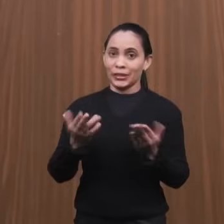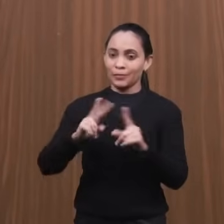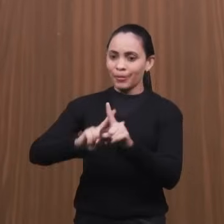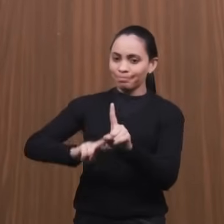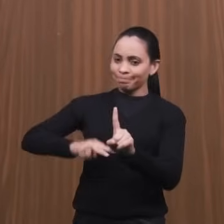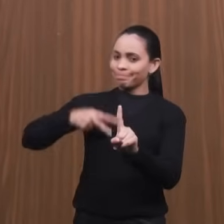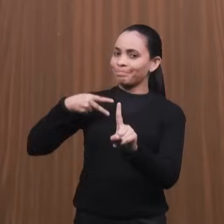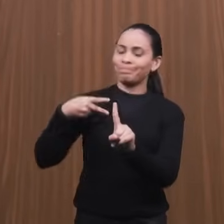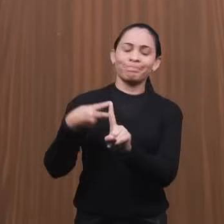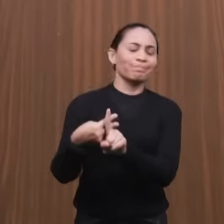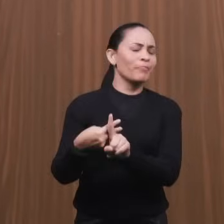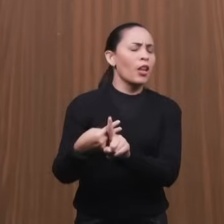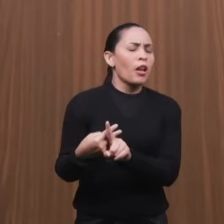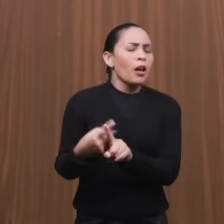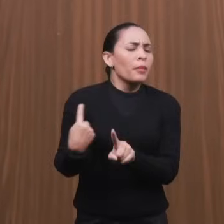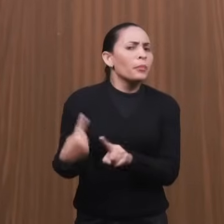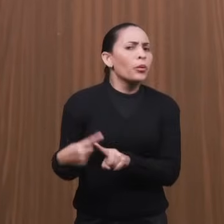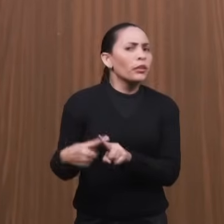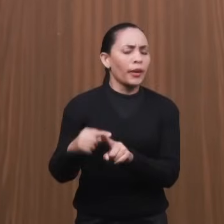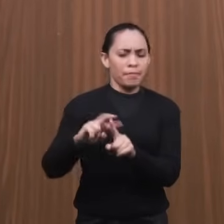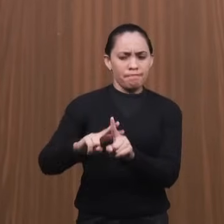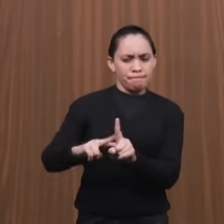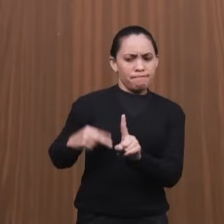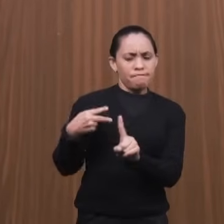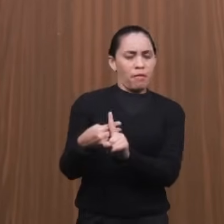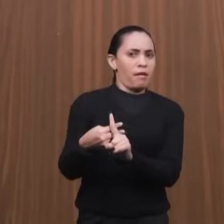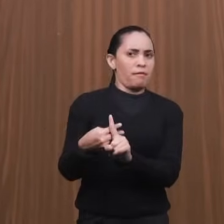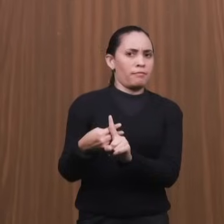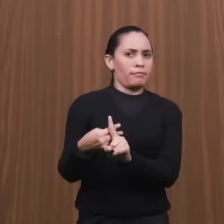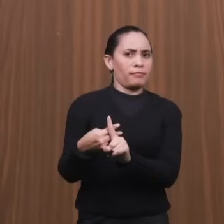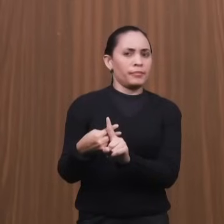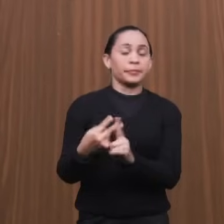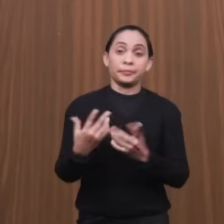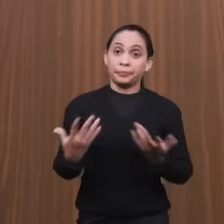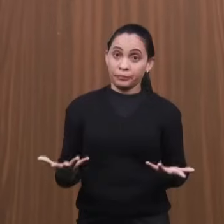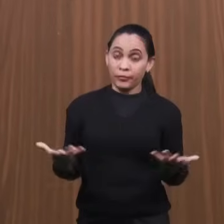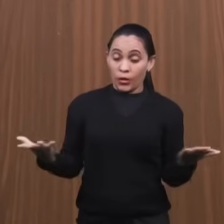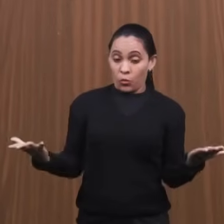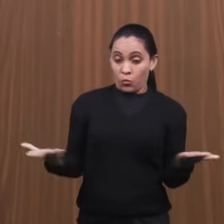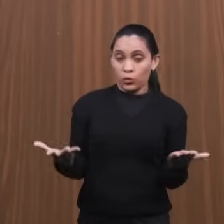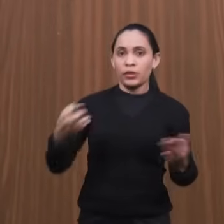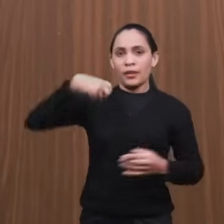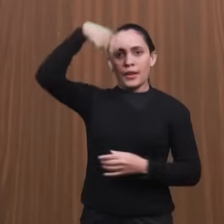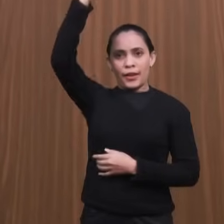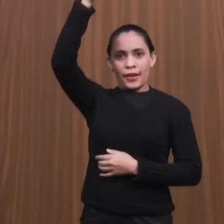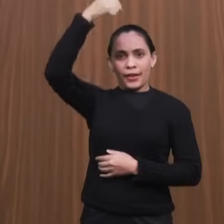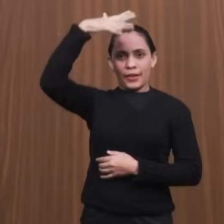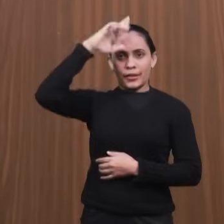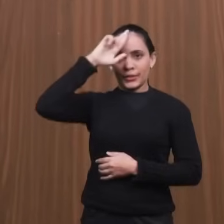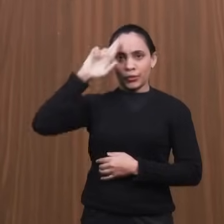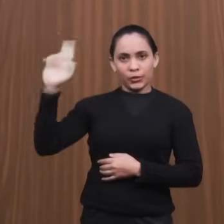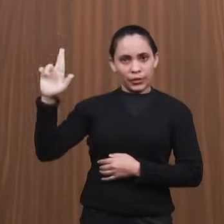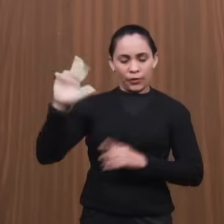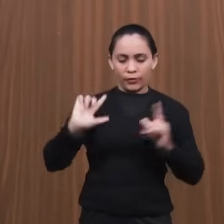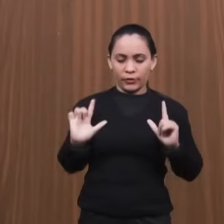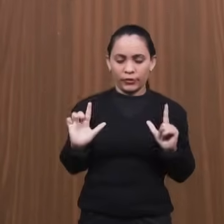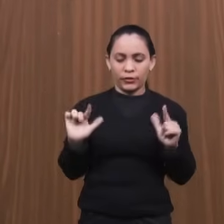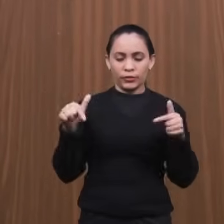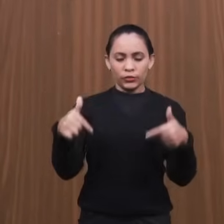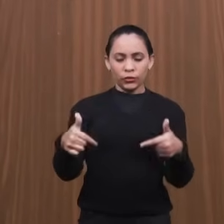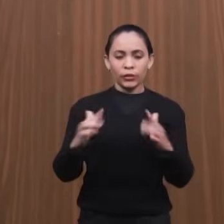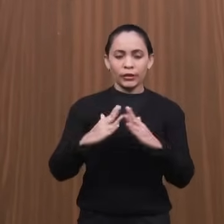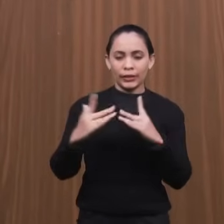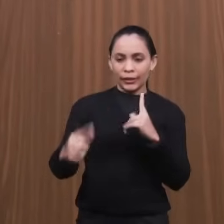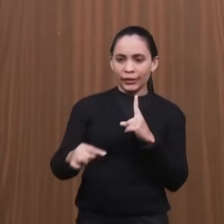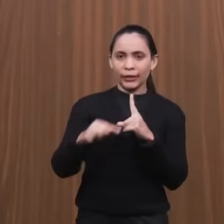multiplicados. Por que multiplicados? Porque hoje a graça do Senhor se manifesta no meio da igreja